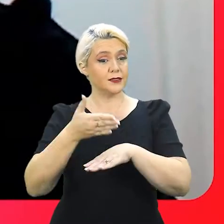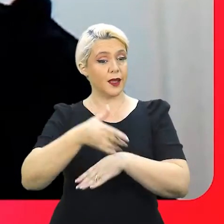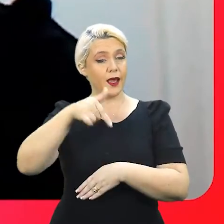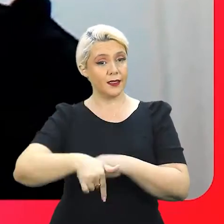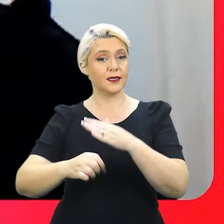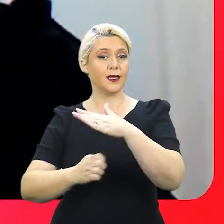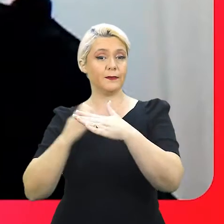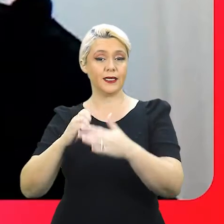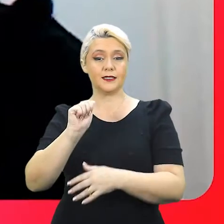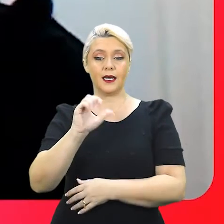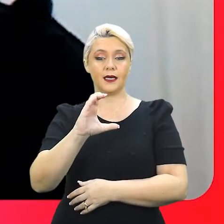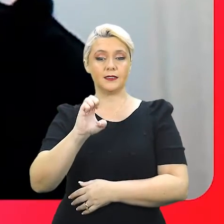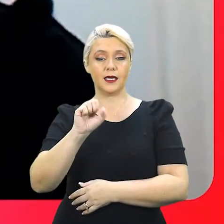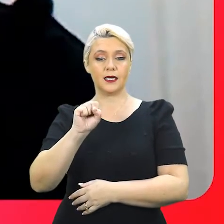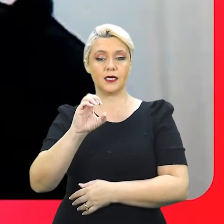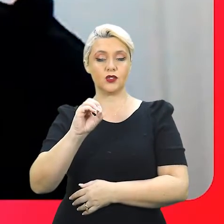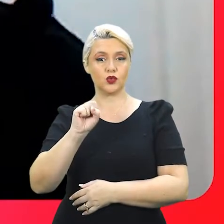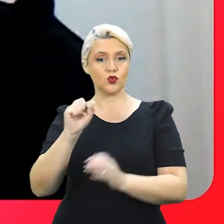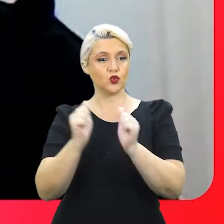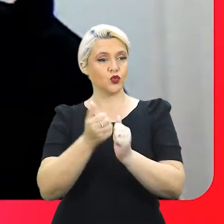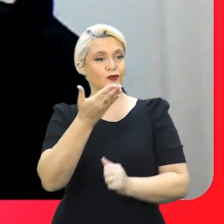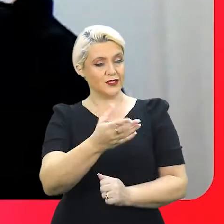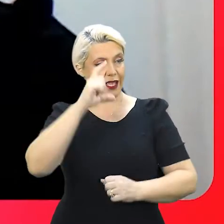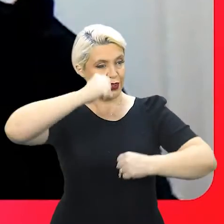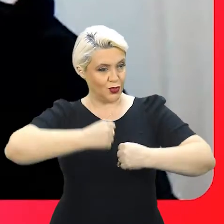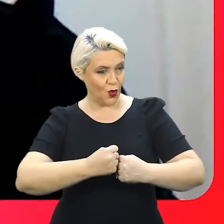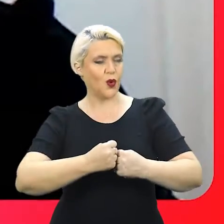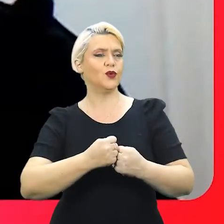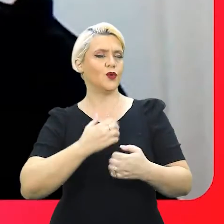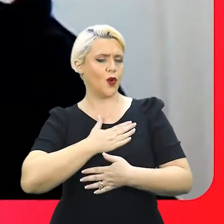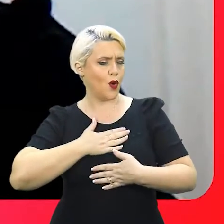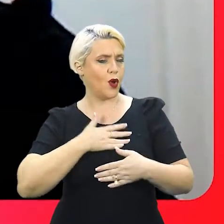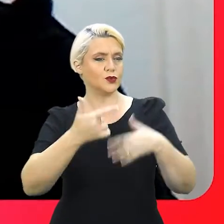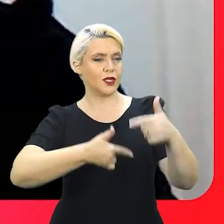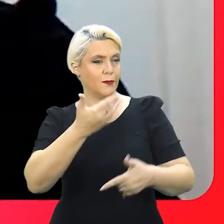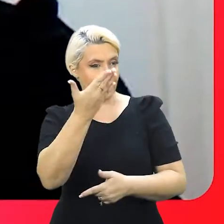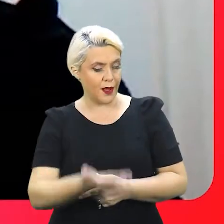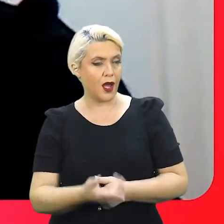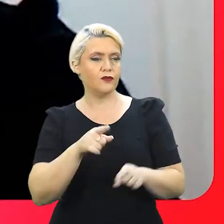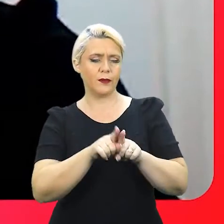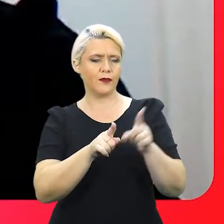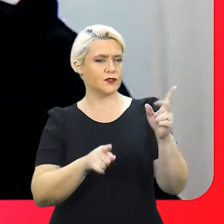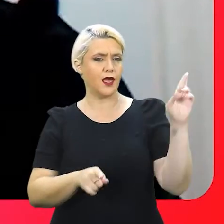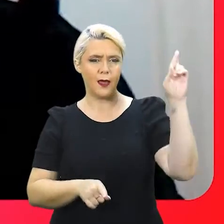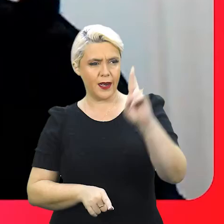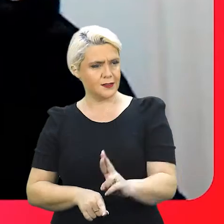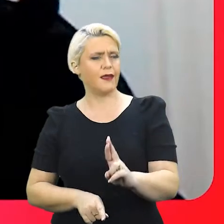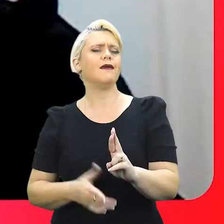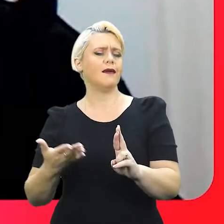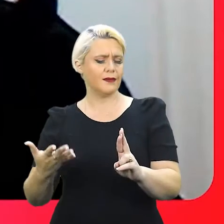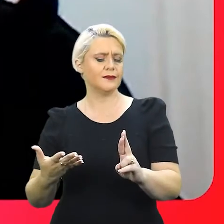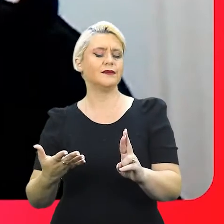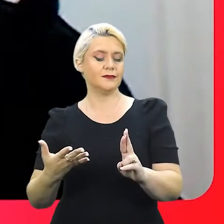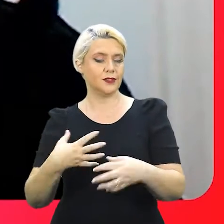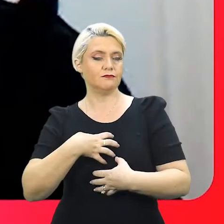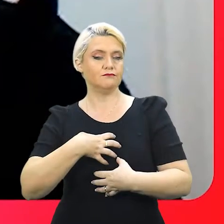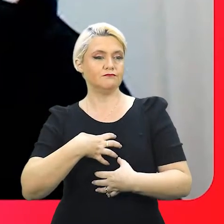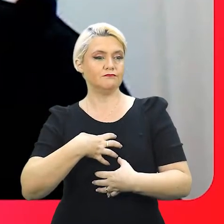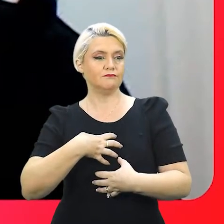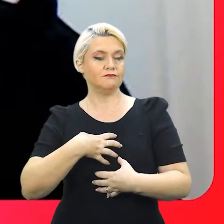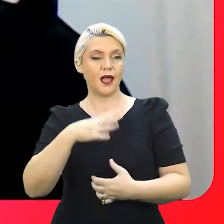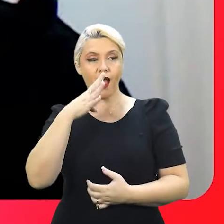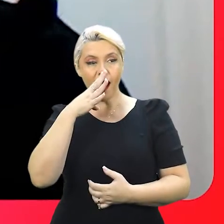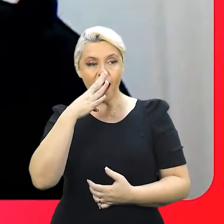Acessos Podcast teu, Antônio José, do teu trabalho, do que você representa. Tenho muita admiração